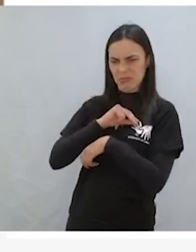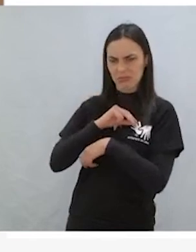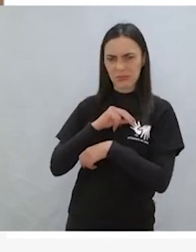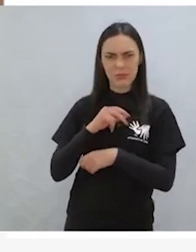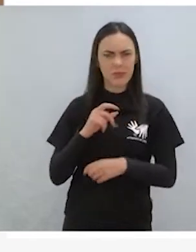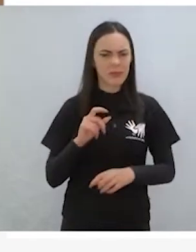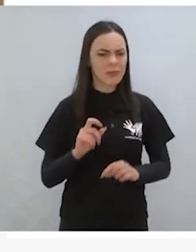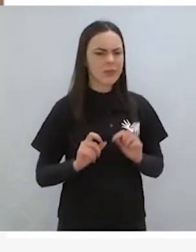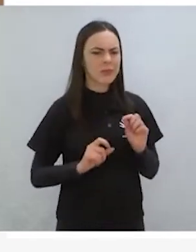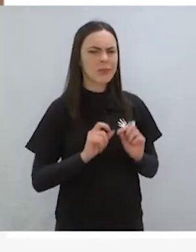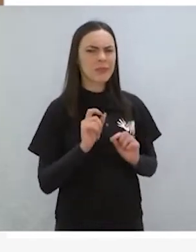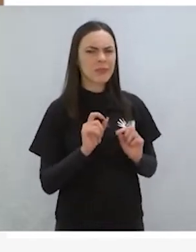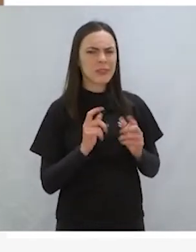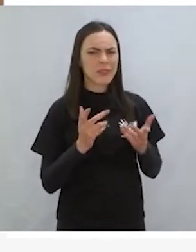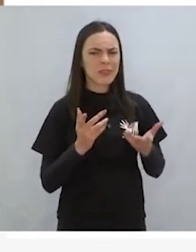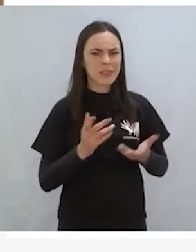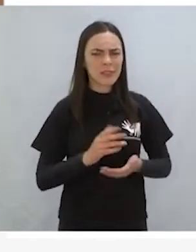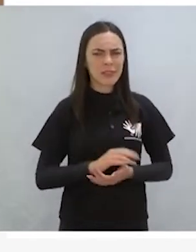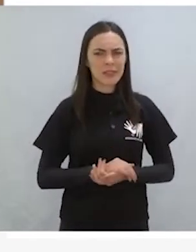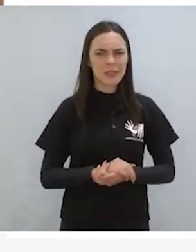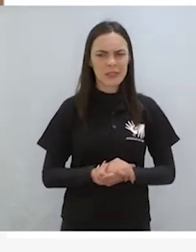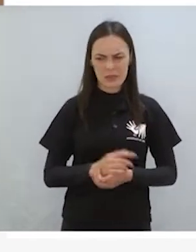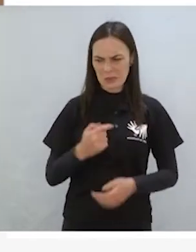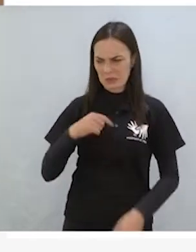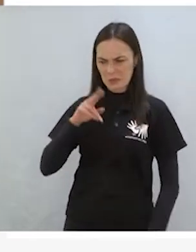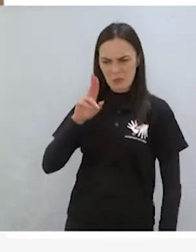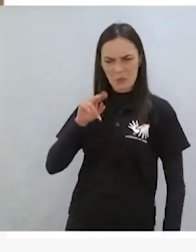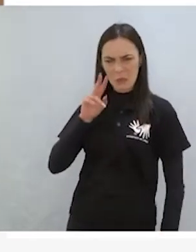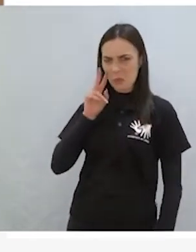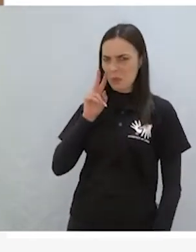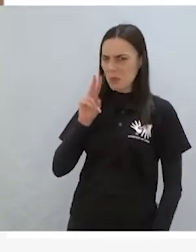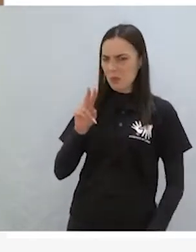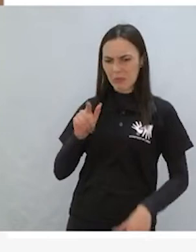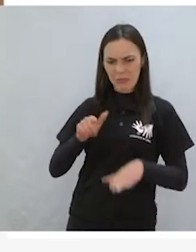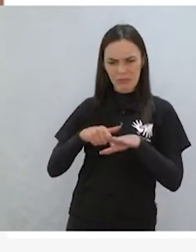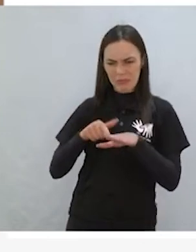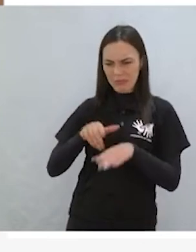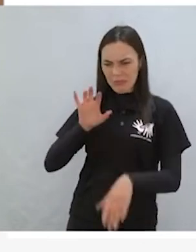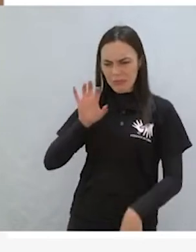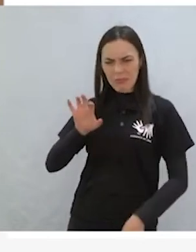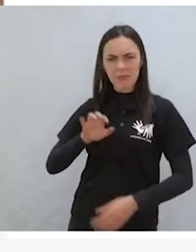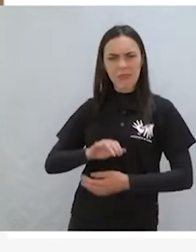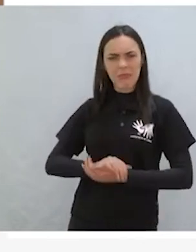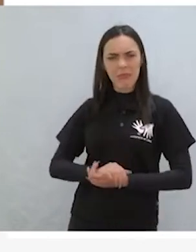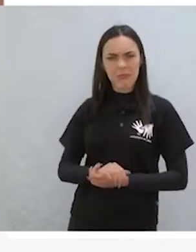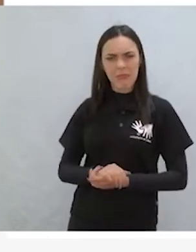Arg! O que é isso? Nunca vi uma coisa